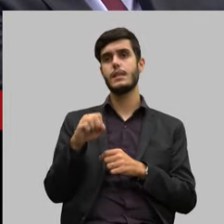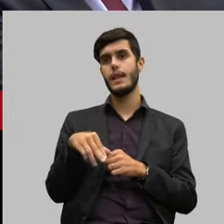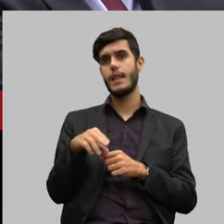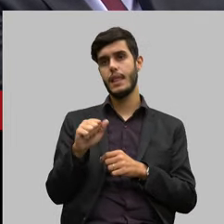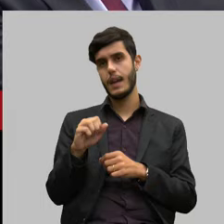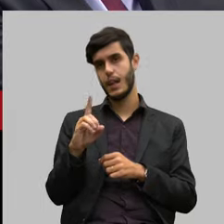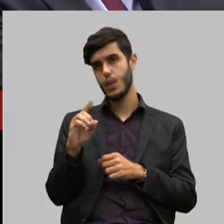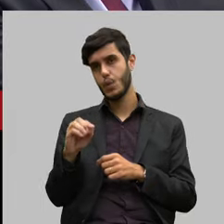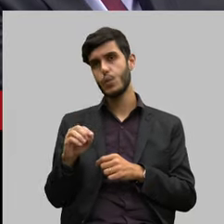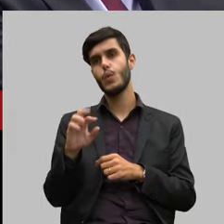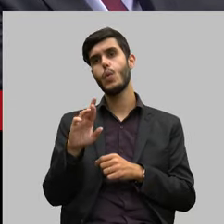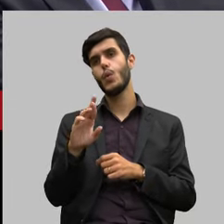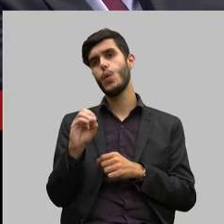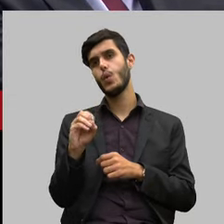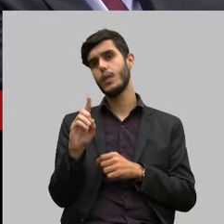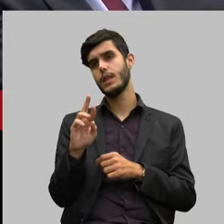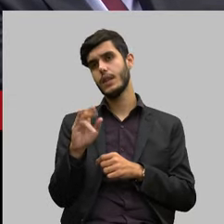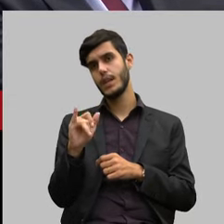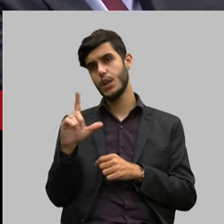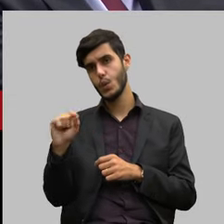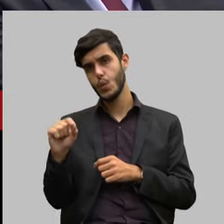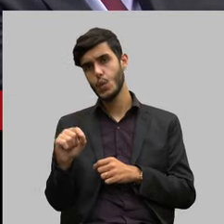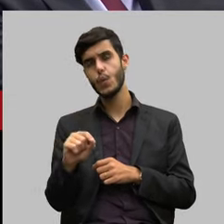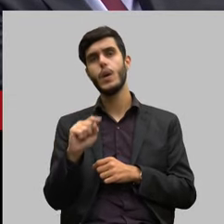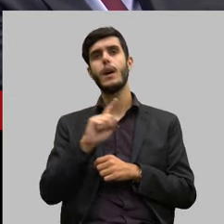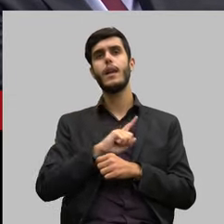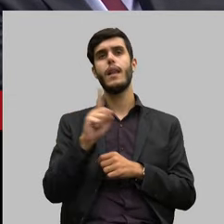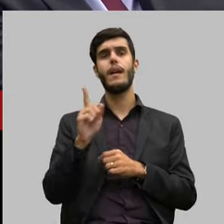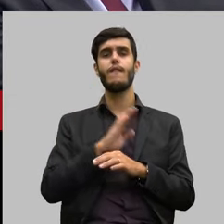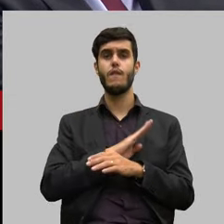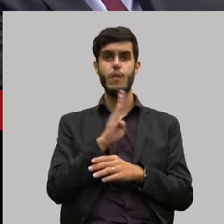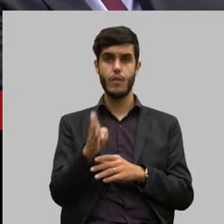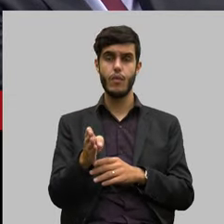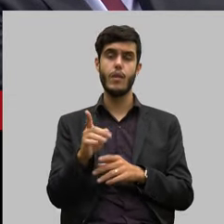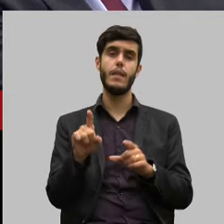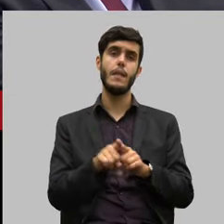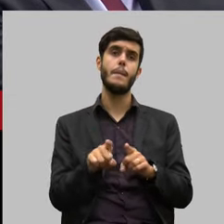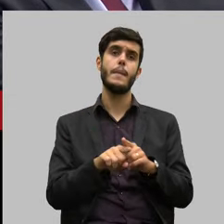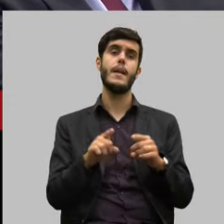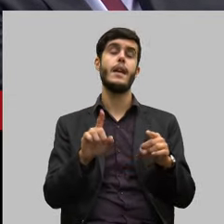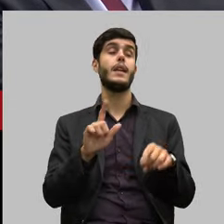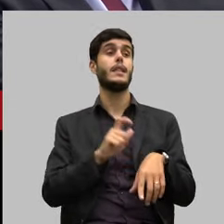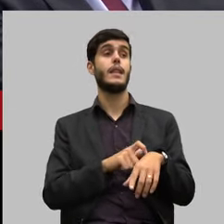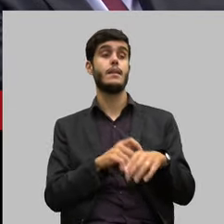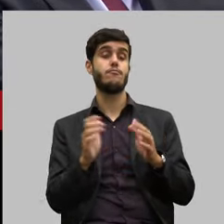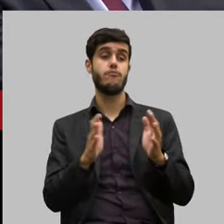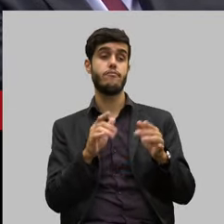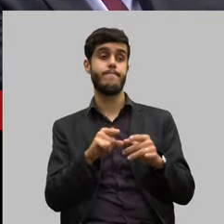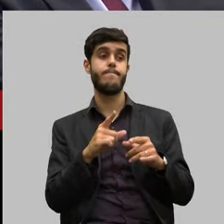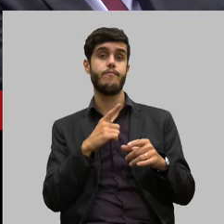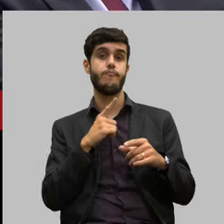eh até o momento um um um novo momento de diálogo e de possibilidades